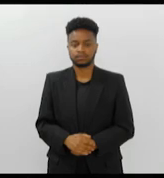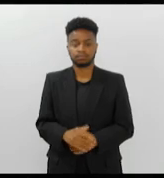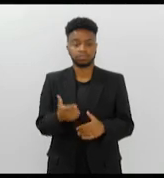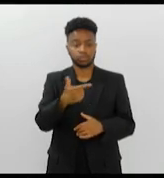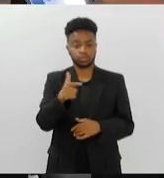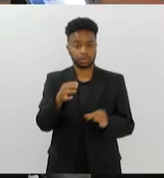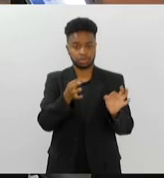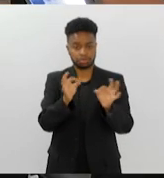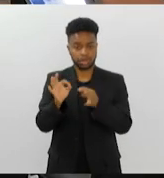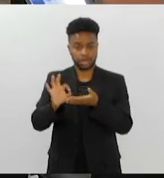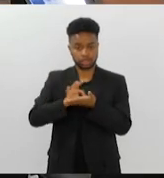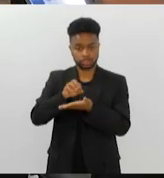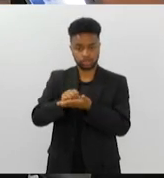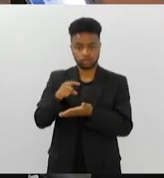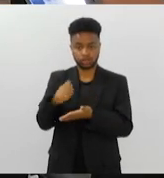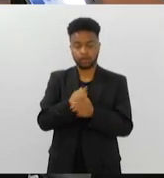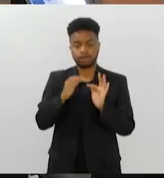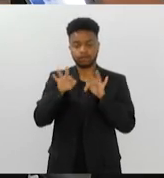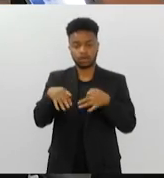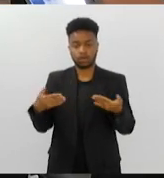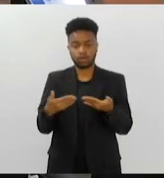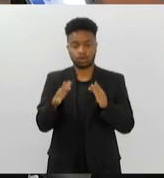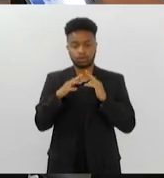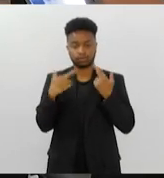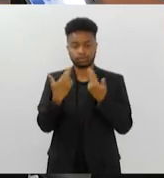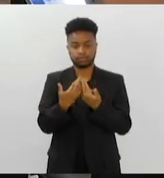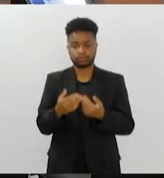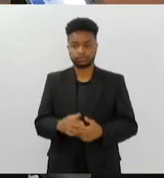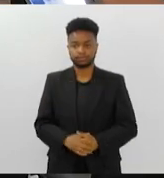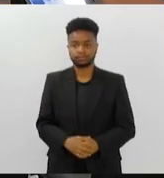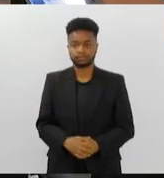não havendo mais orador inscrito encerra a presente sessão